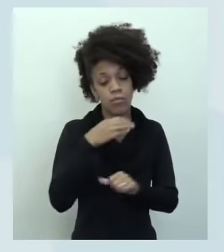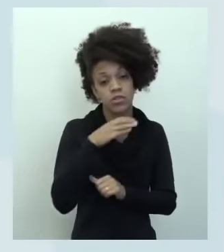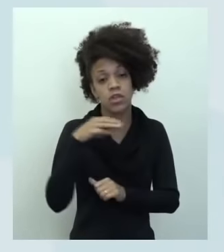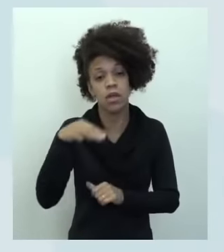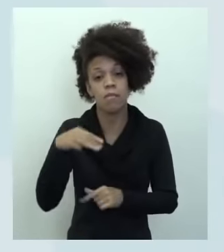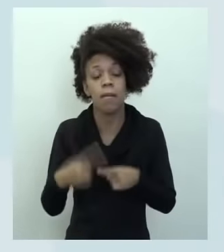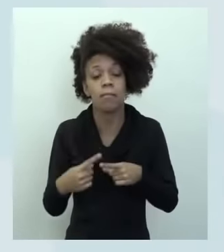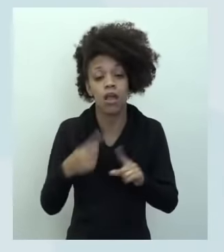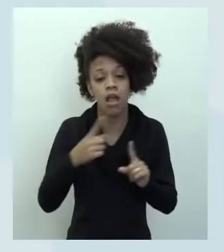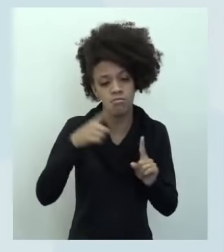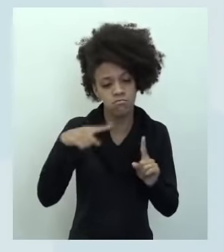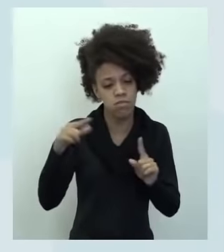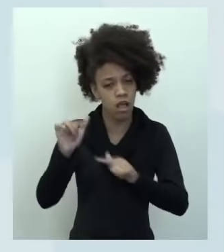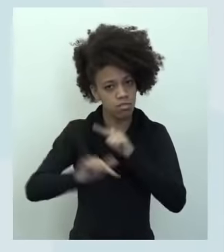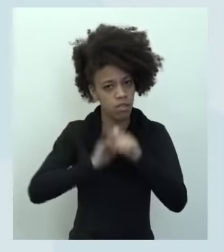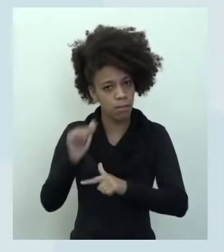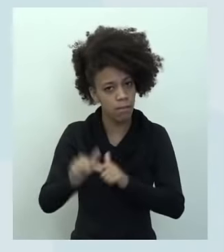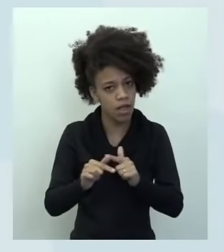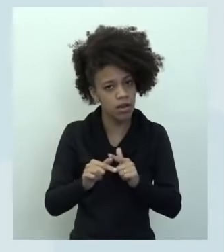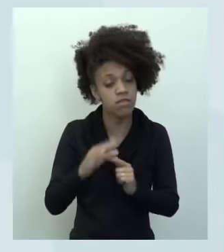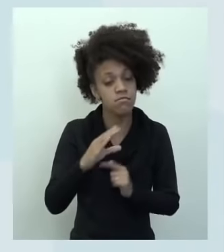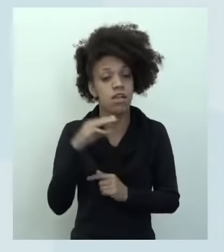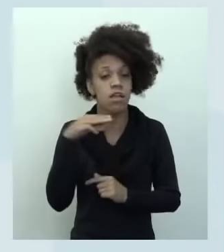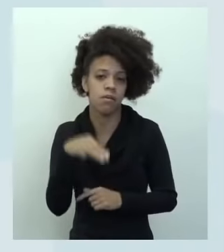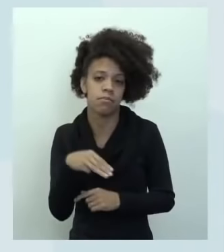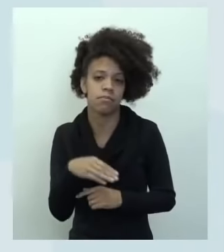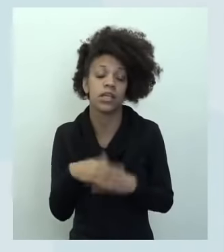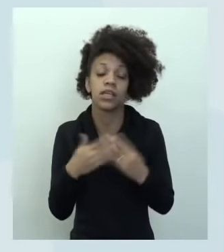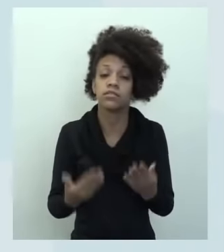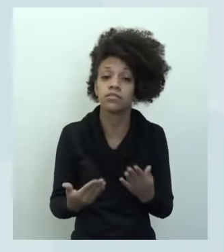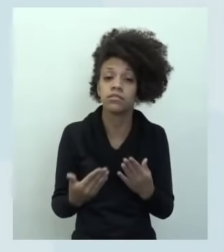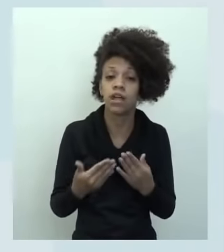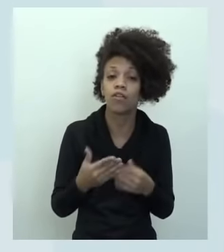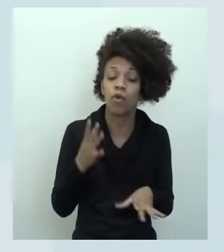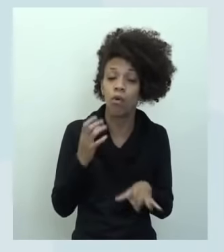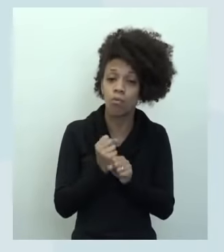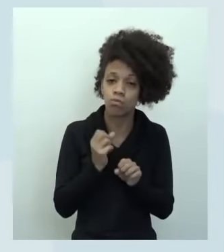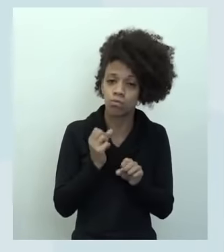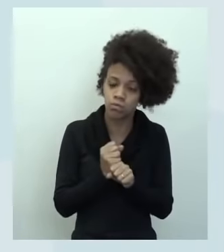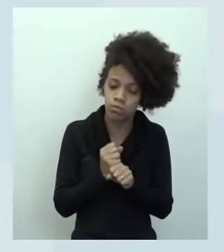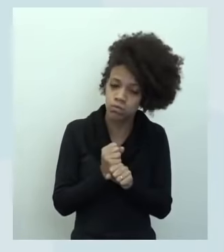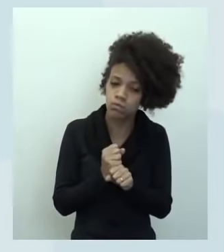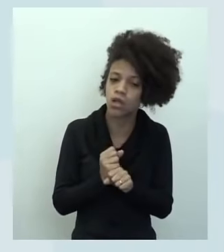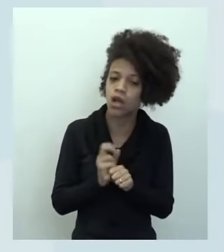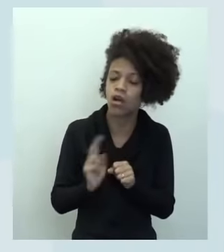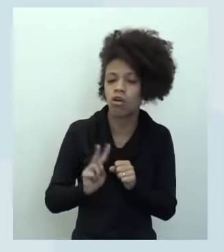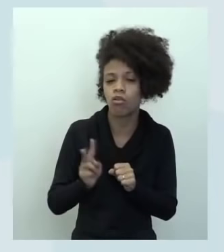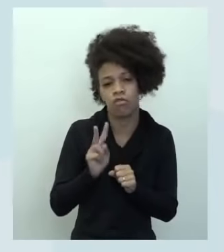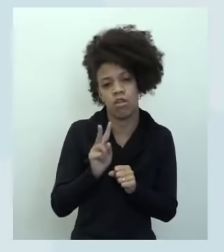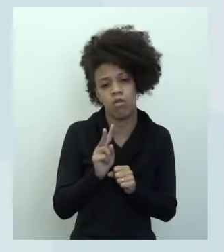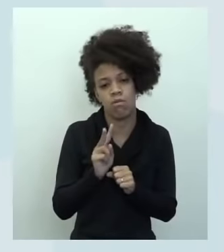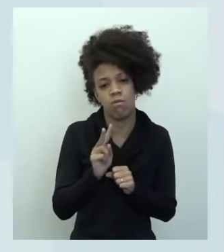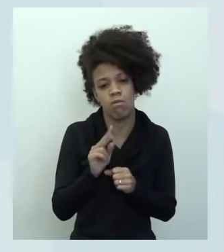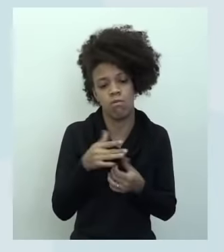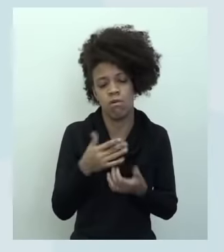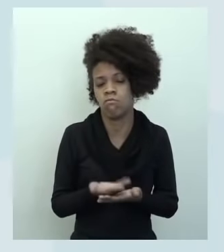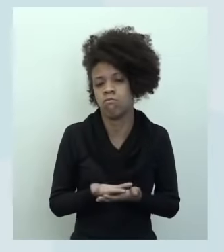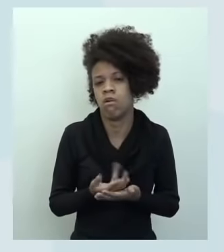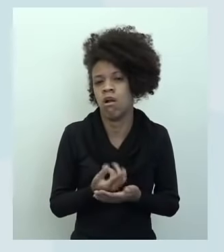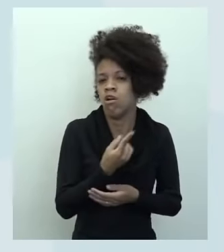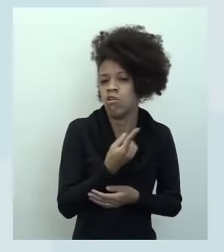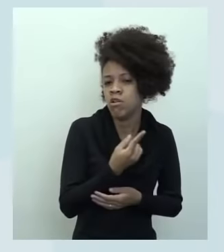numérica trabalha em centímetros. Então, para isso, eu vou multiplicar o meu valor aí de